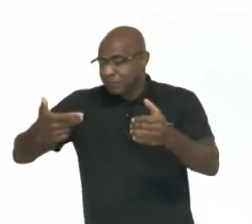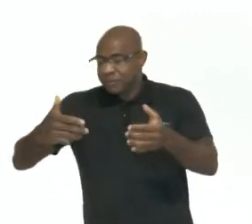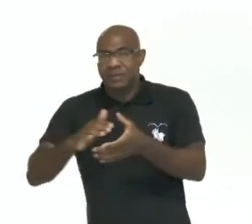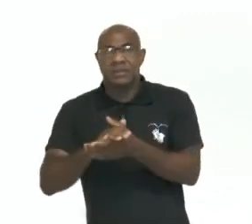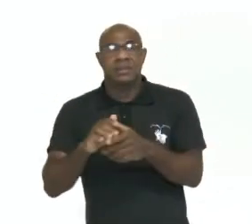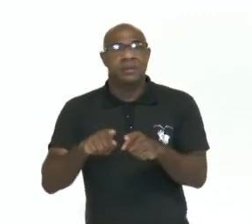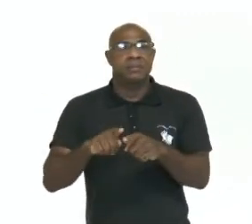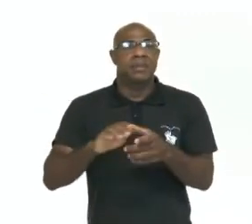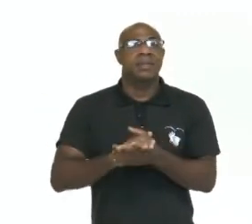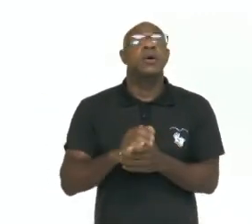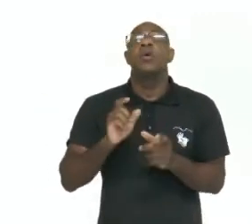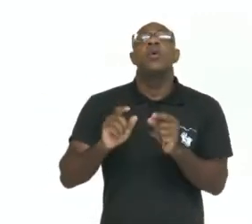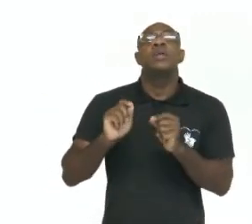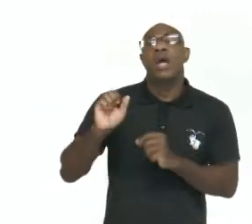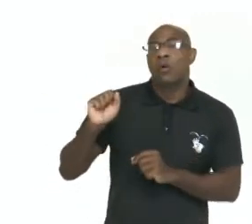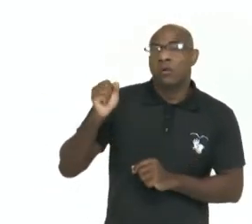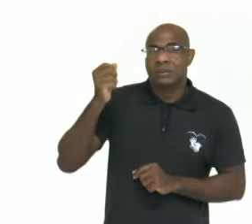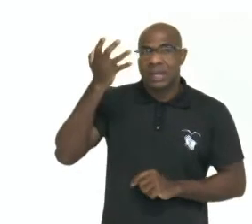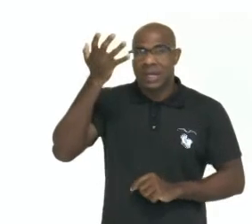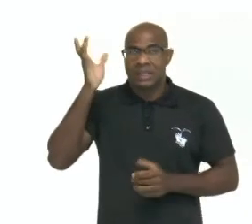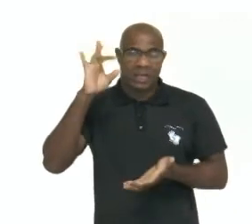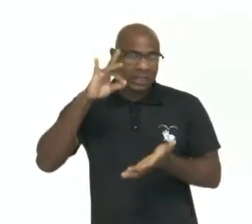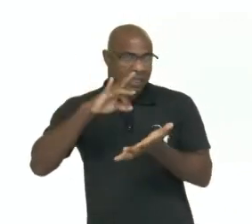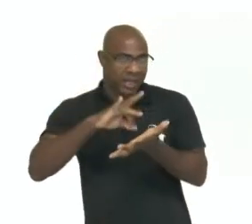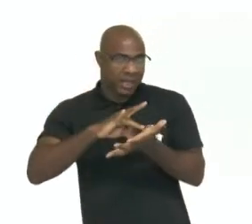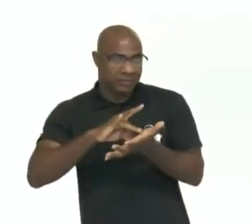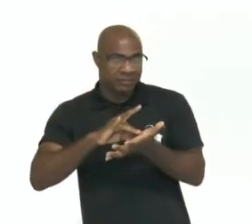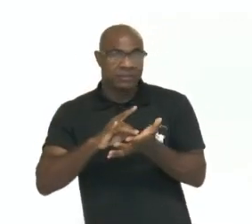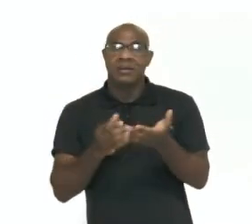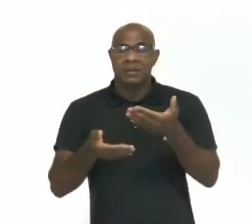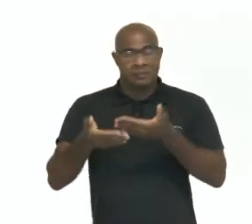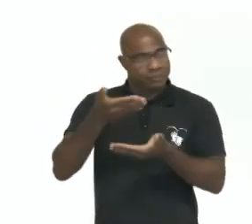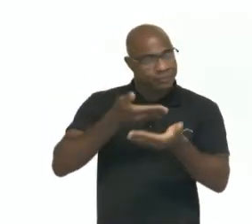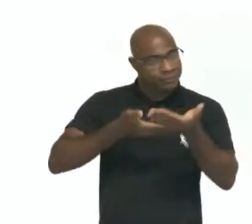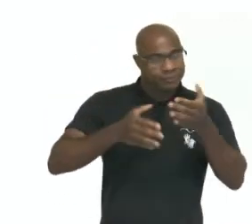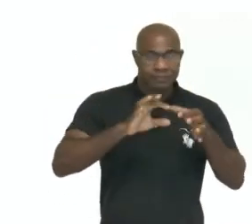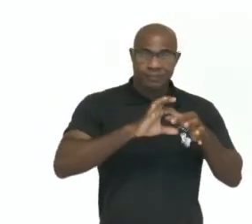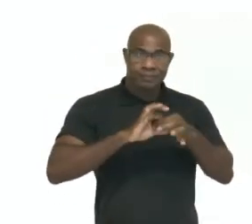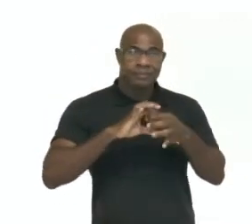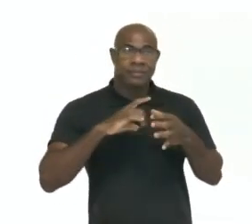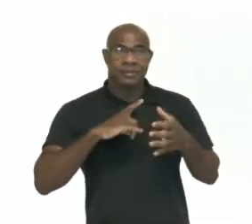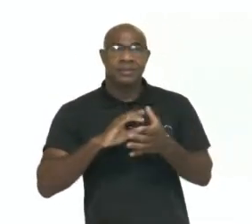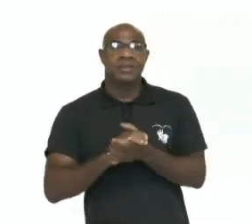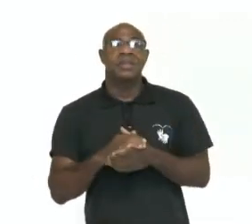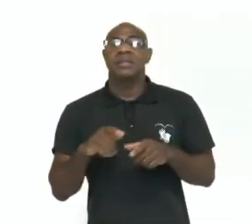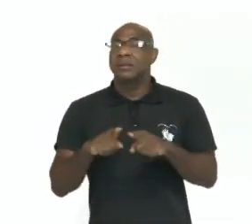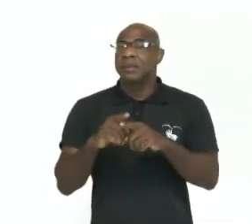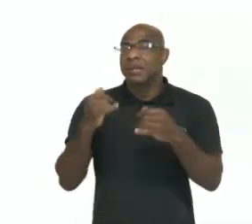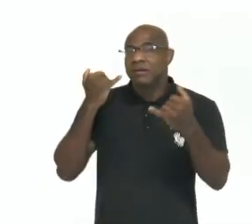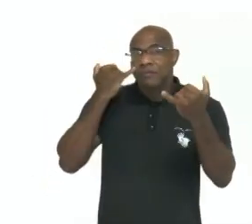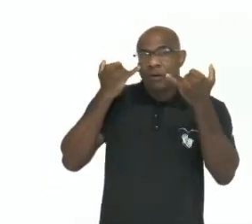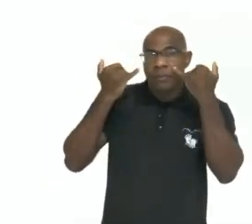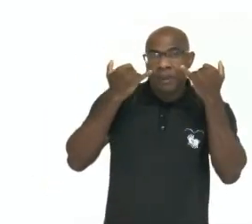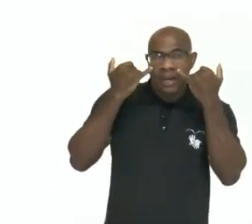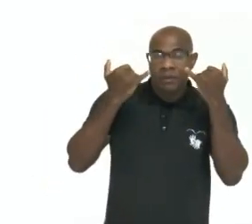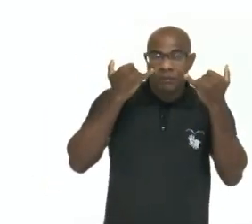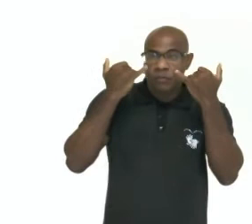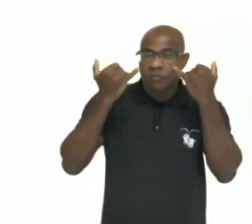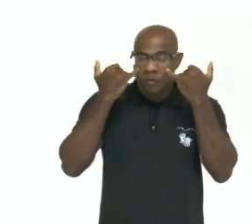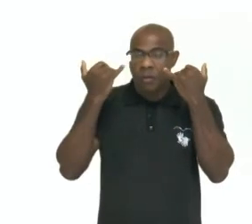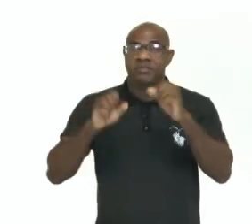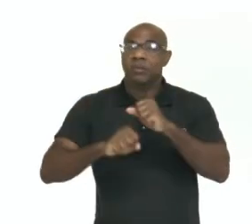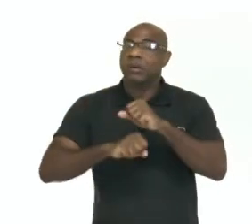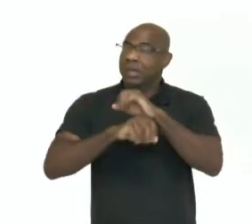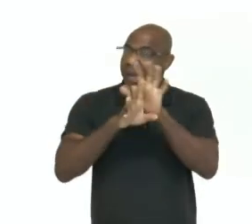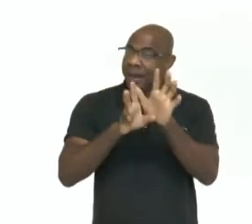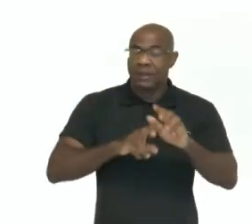entre os fatos, olha, a realidade e o texto, que está à volta e o texto. Expor informações suficientes sobre o assunto,